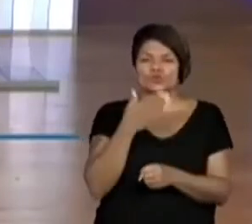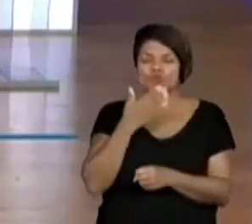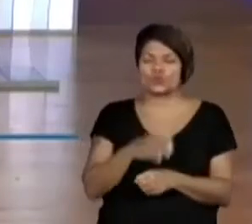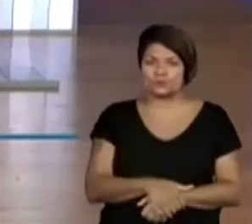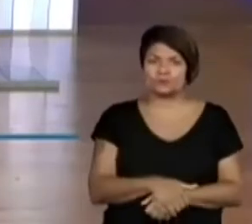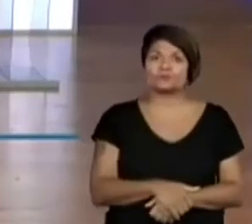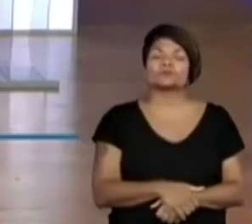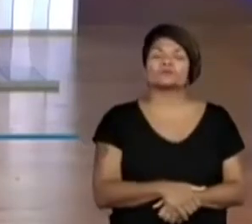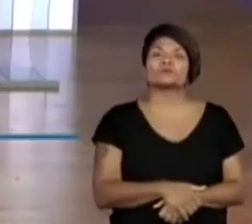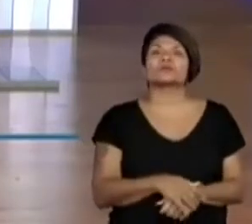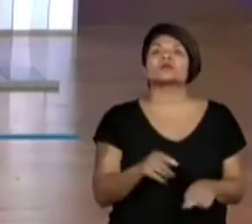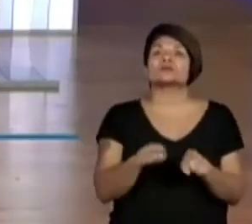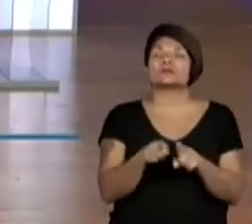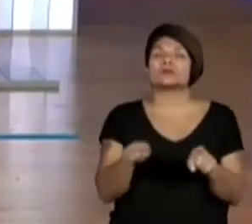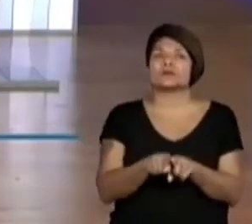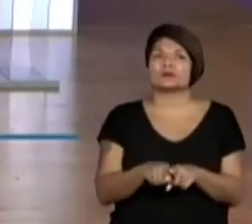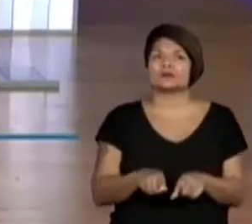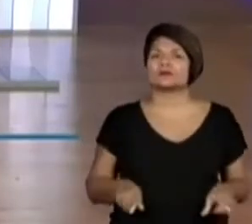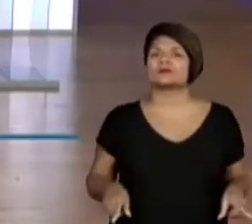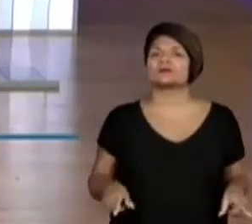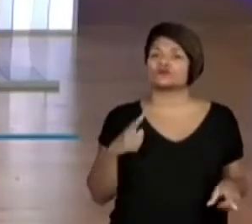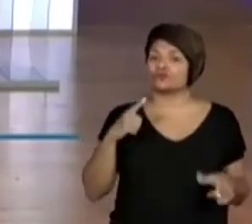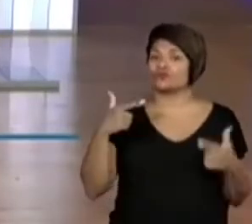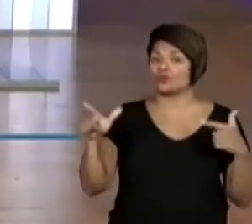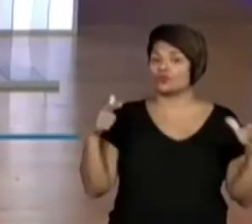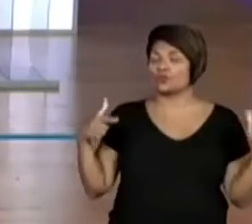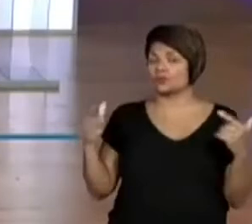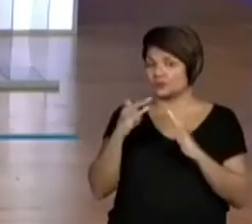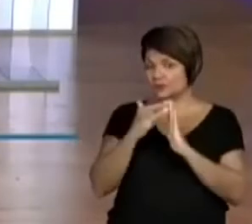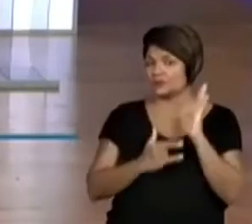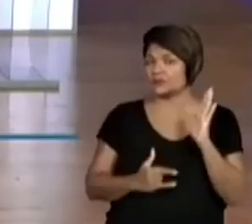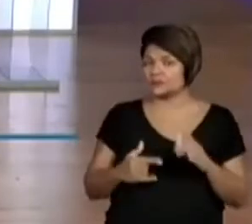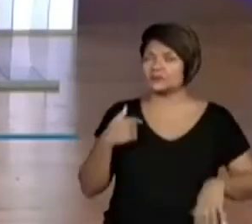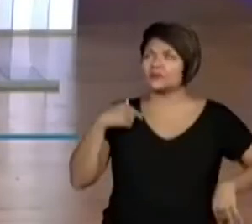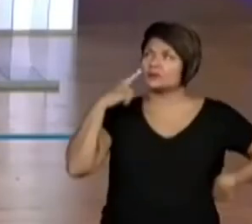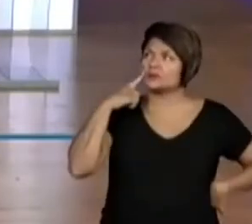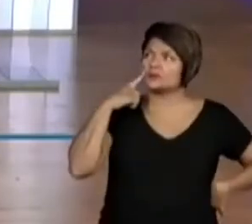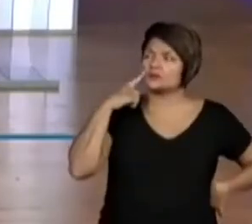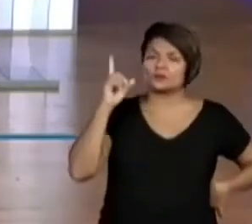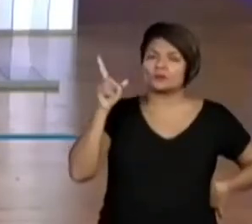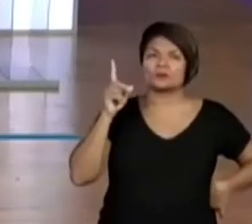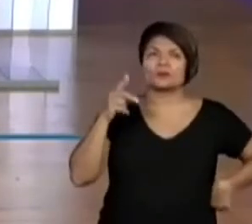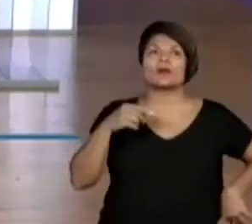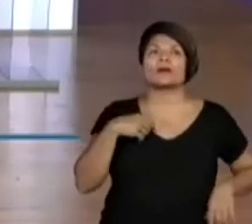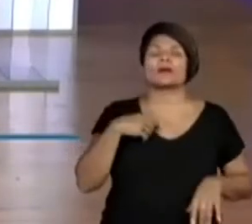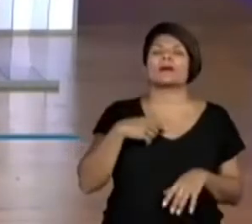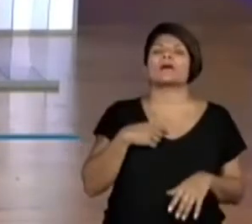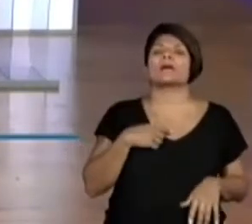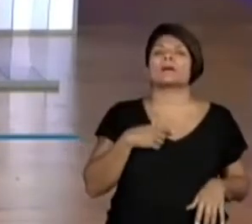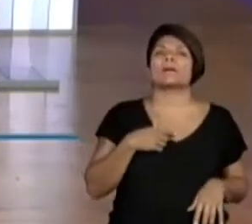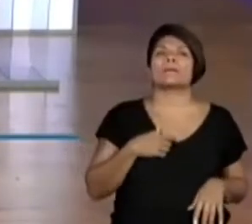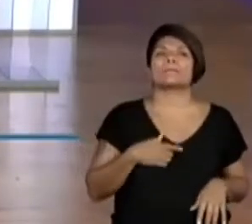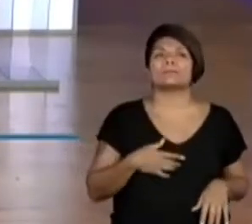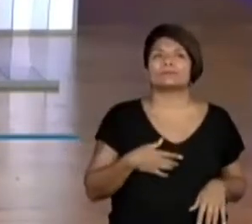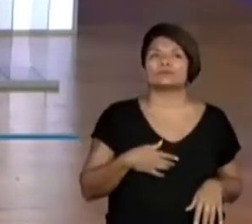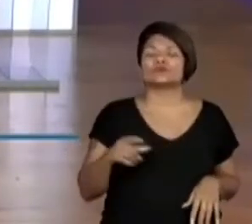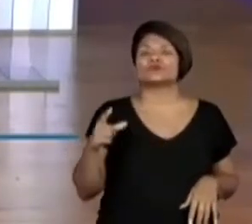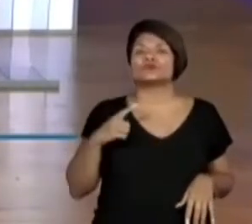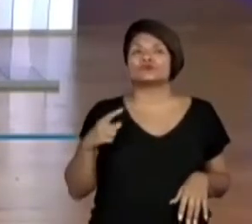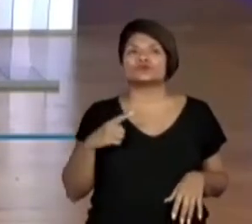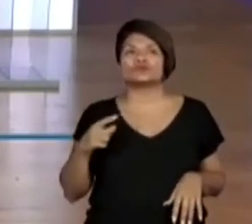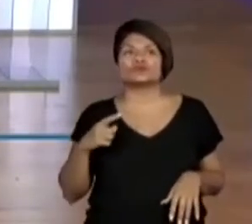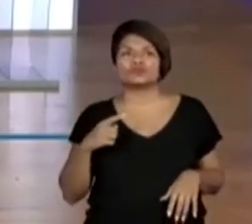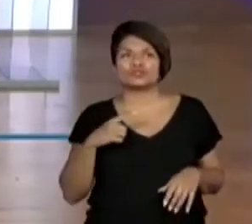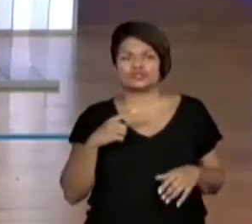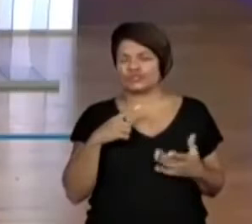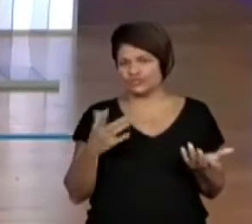na lista tinha aparecido outras, né? Teve. Eu me lembro de uma outra que agora... Ó, batata quente, o Kleber falou. Fui passar na pinguelinha. Ah, da